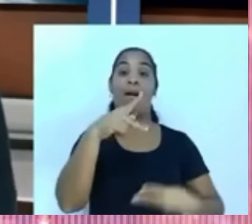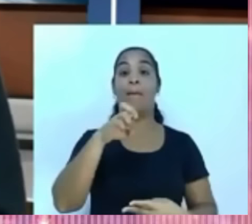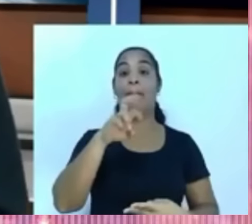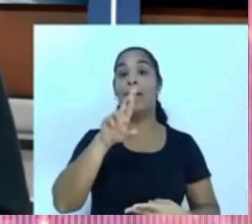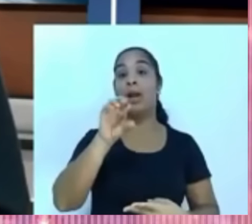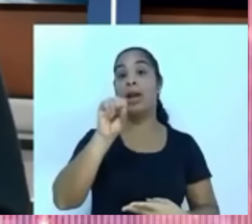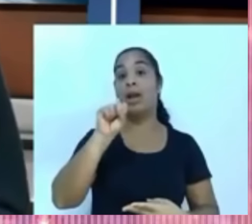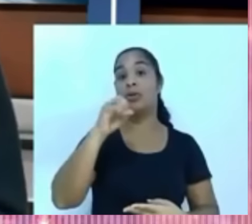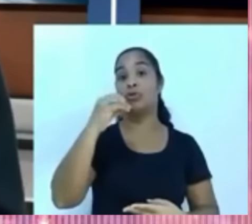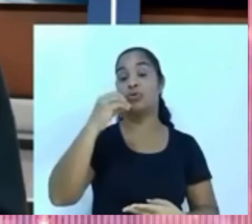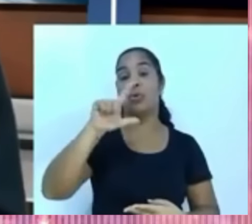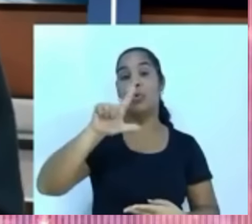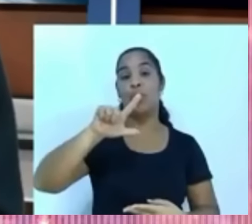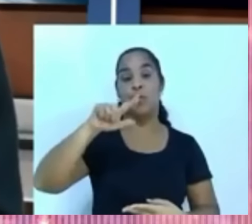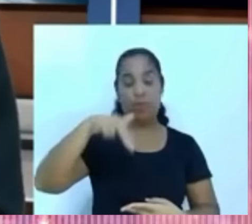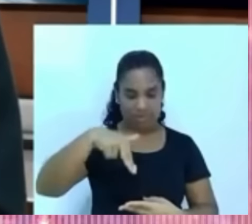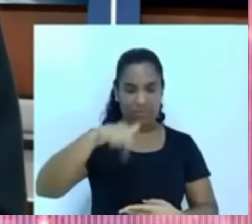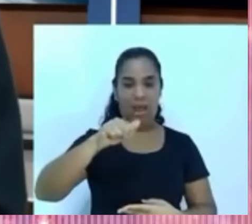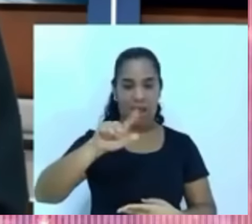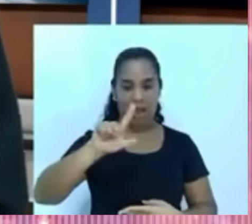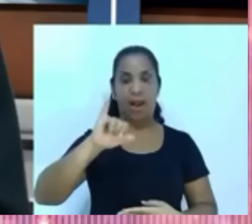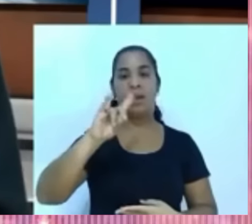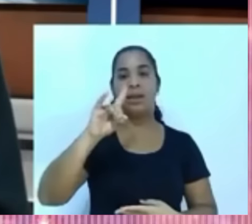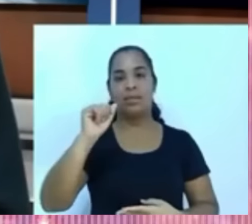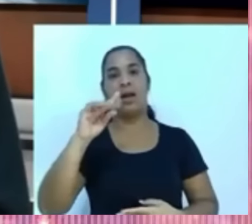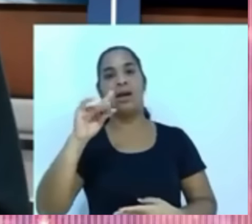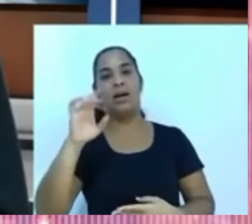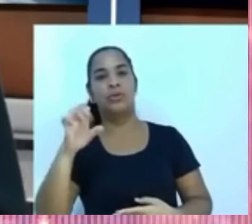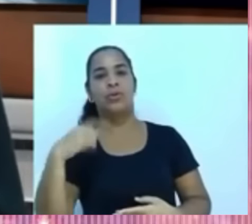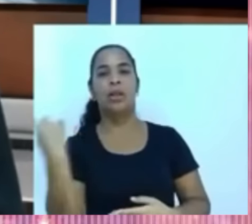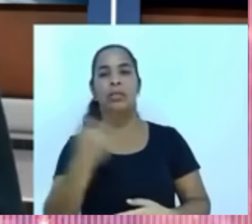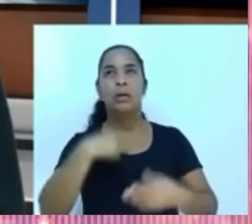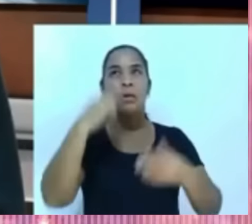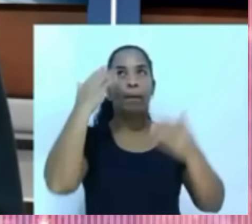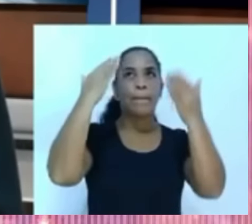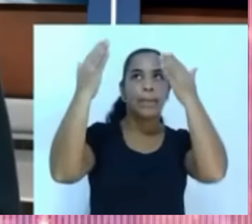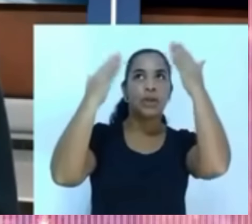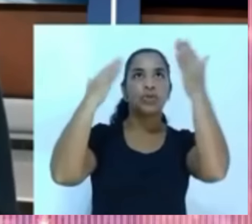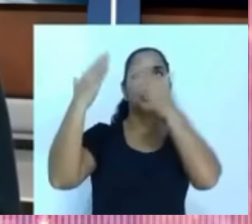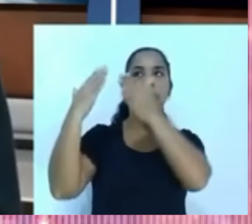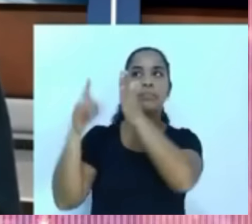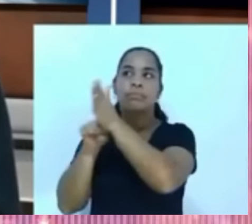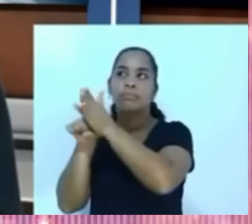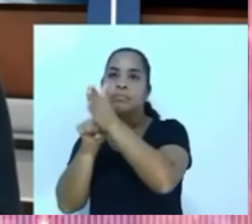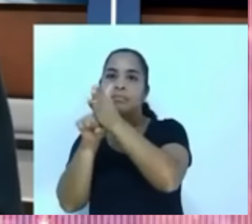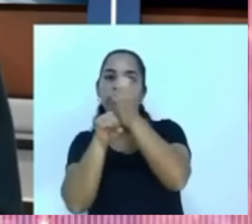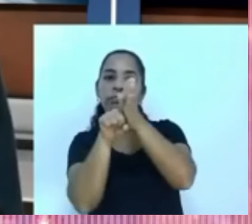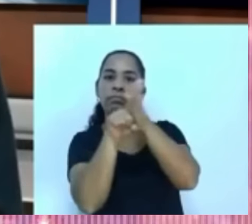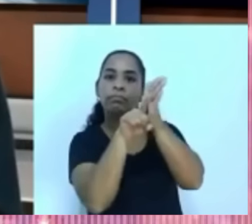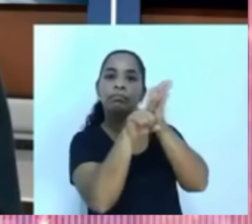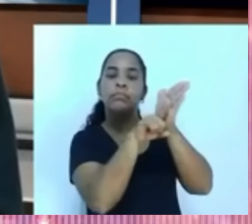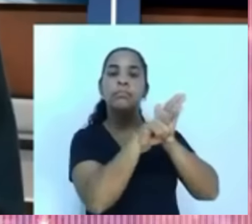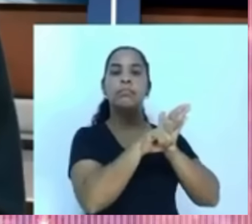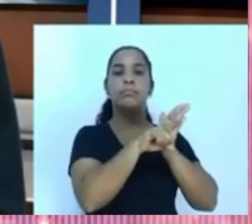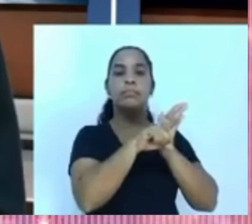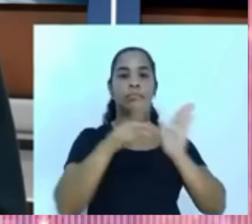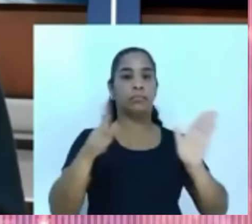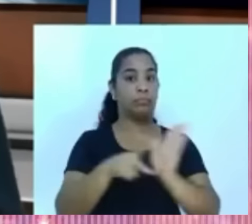psicológico a partir das investigações da olia profunda ou analítica de car Gustavo